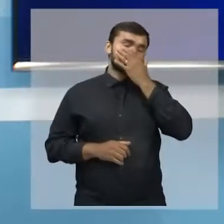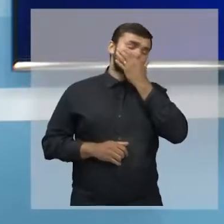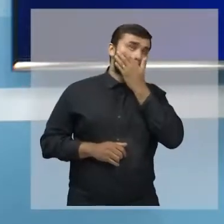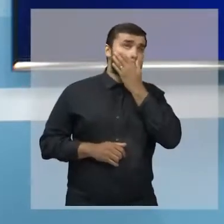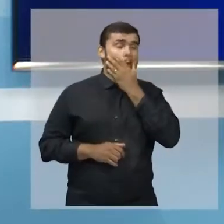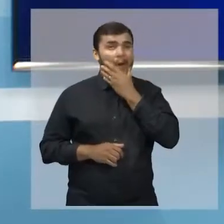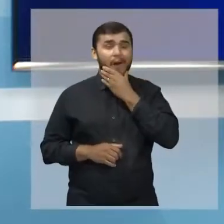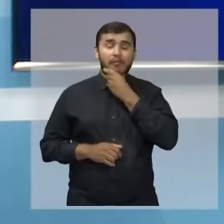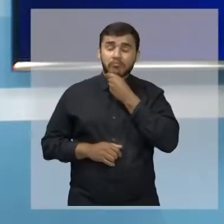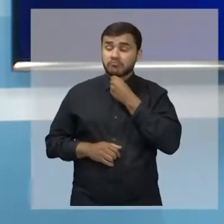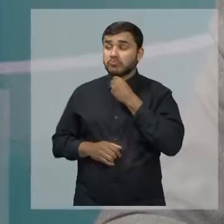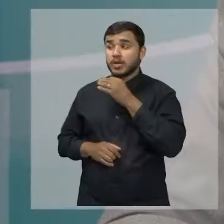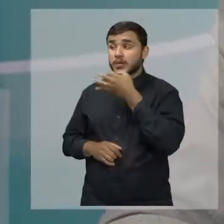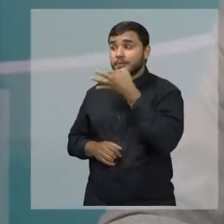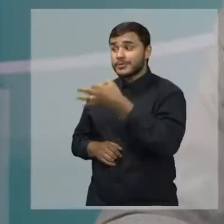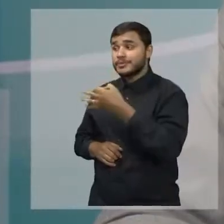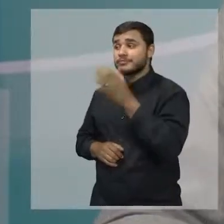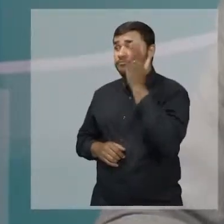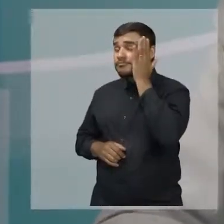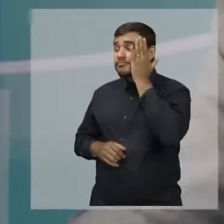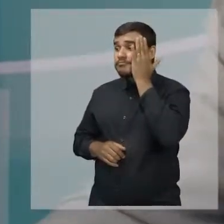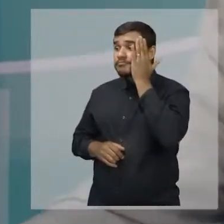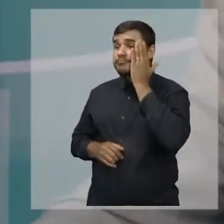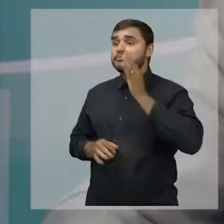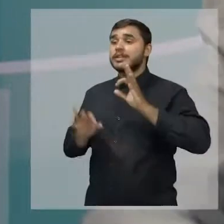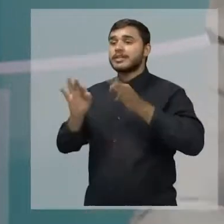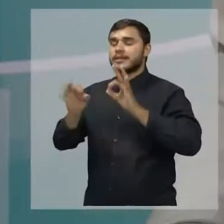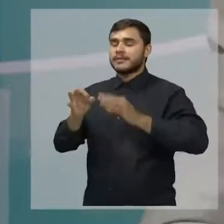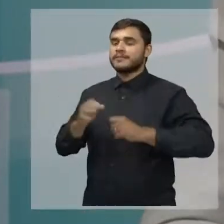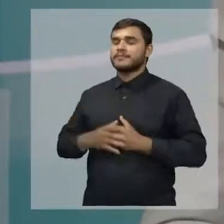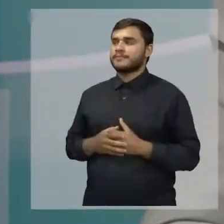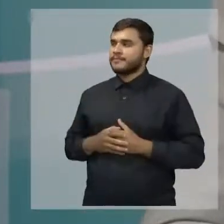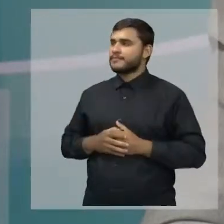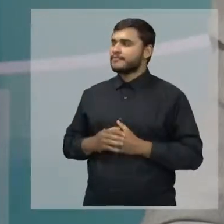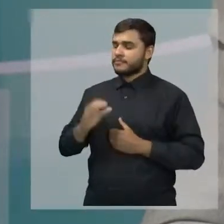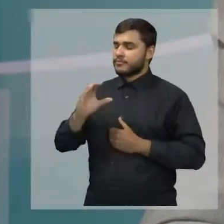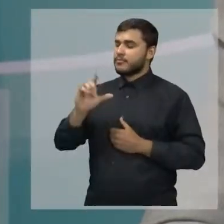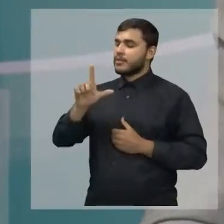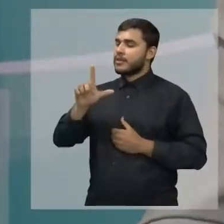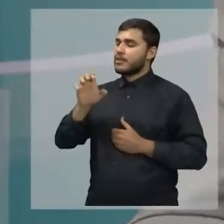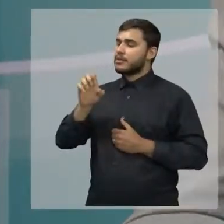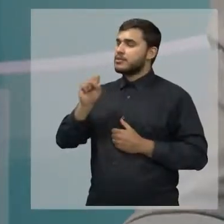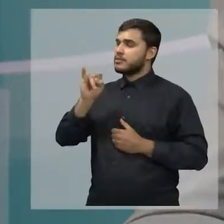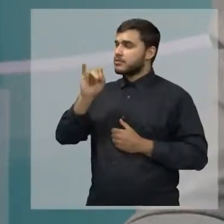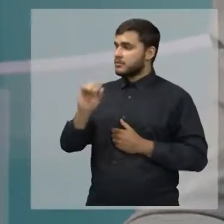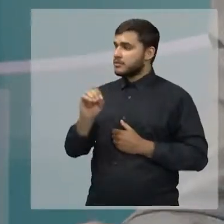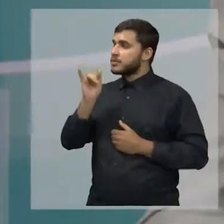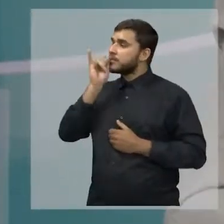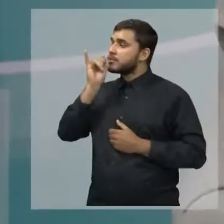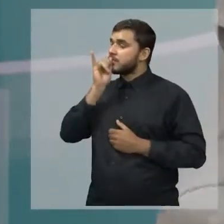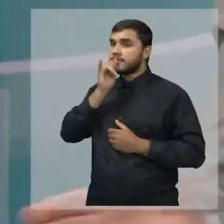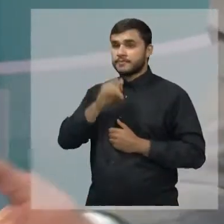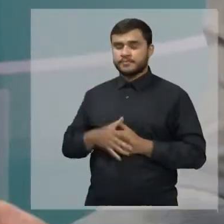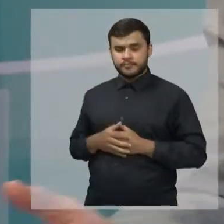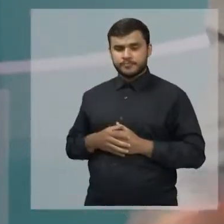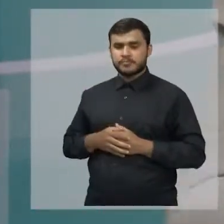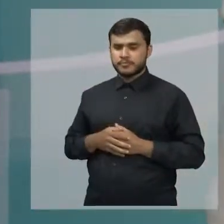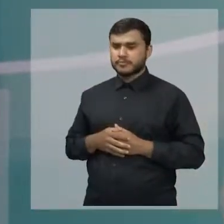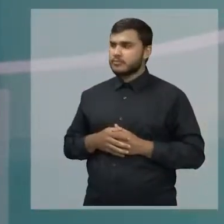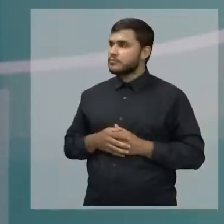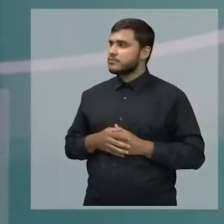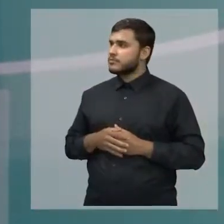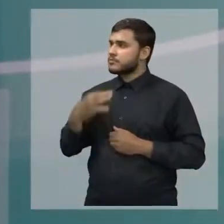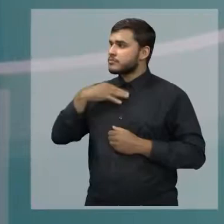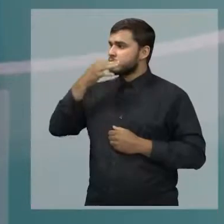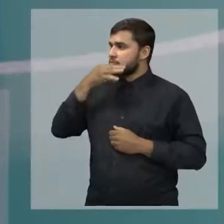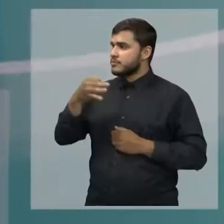é que ela Agora, pode... Essa questão, atuar. o Clésio falou, eu me lembrei de dois fatos. Primeiro, que eu não me lembro